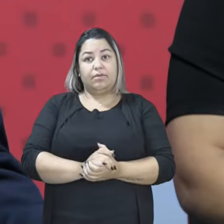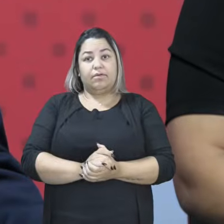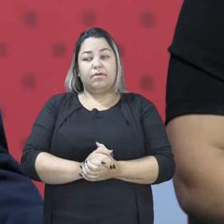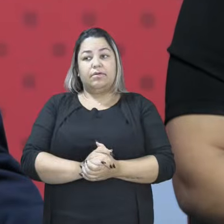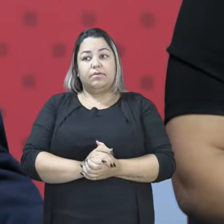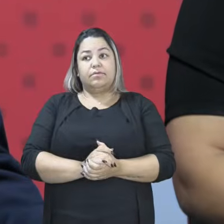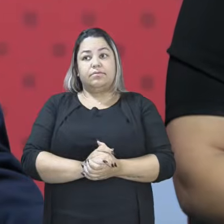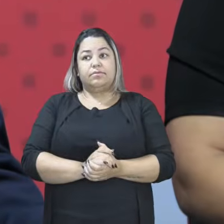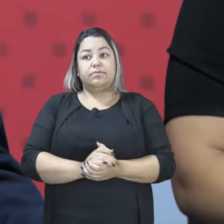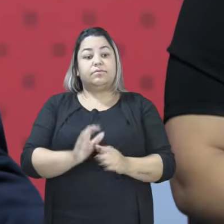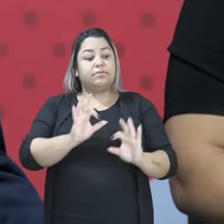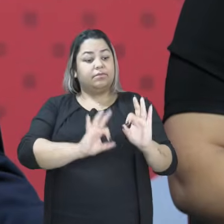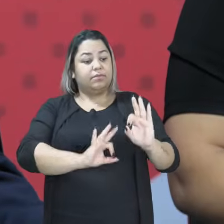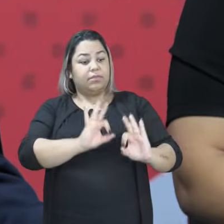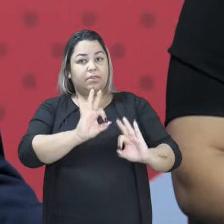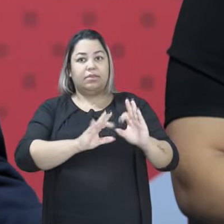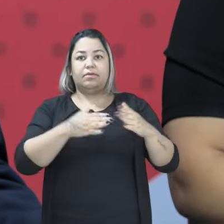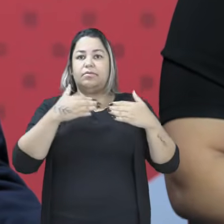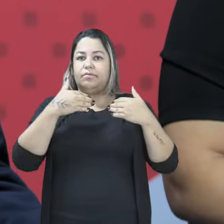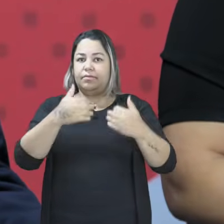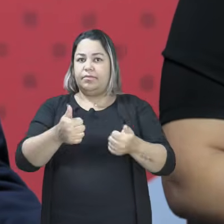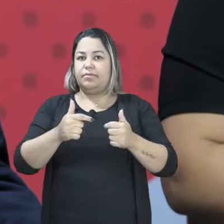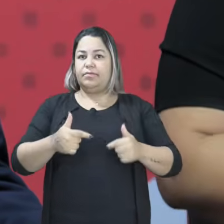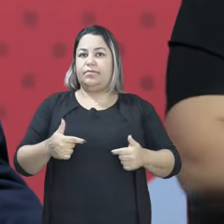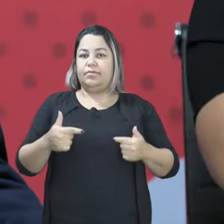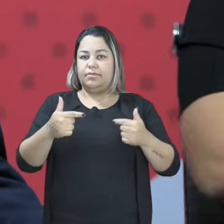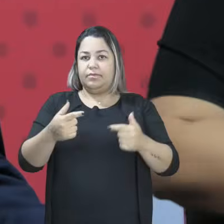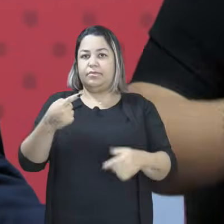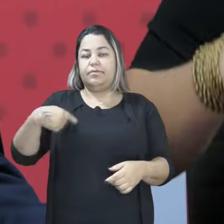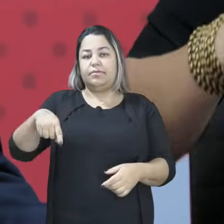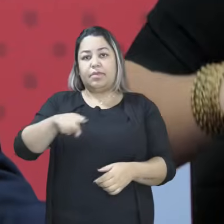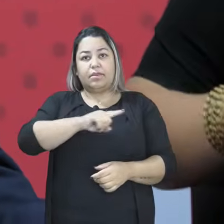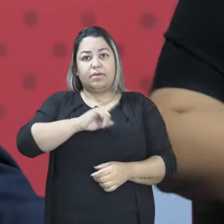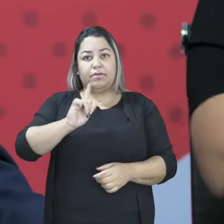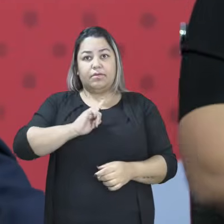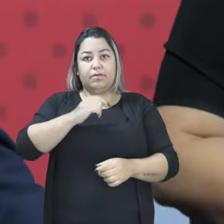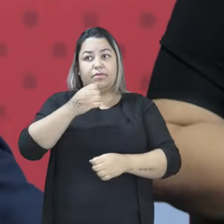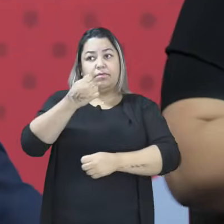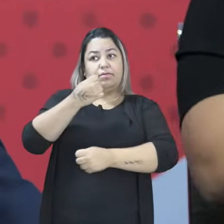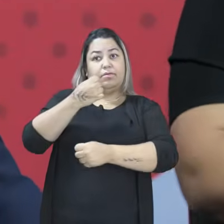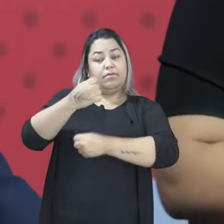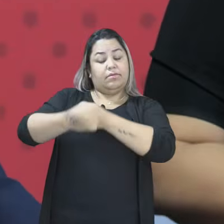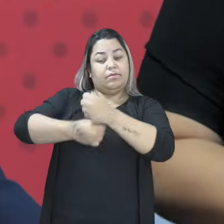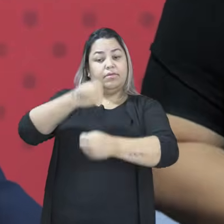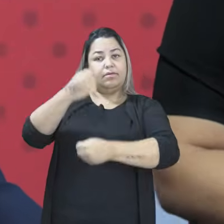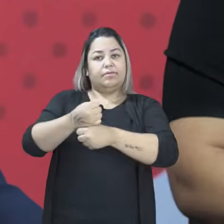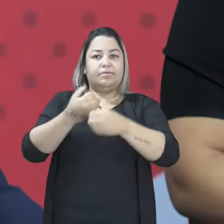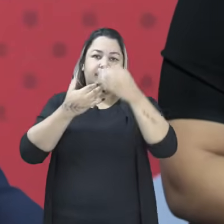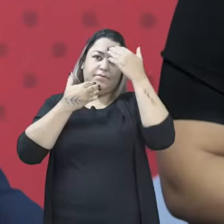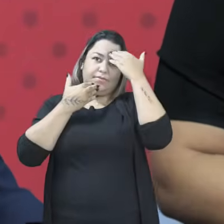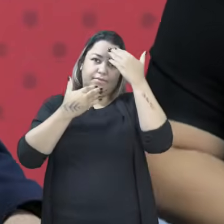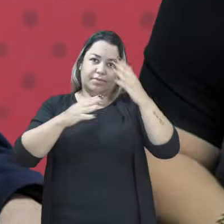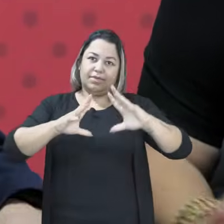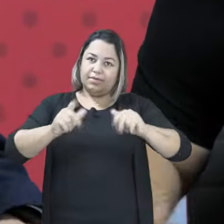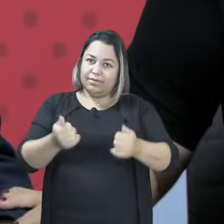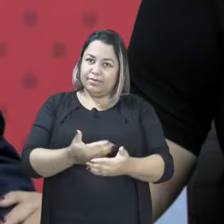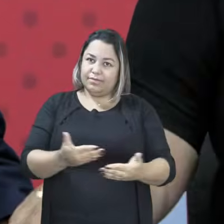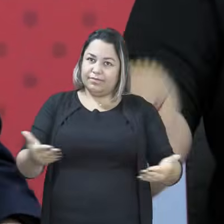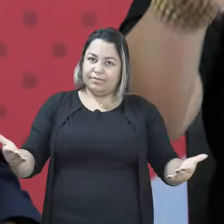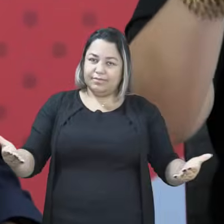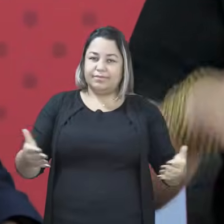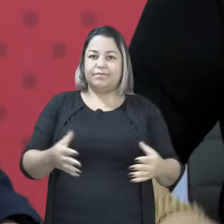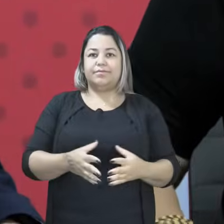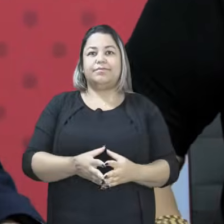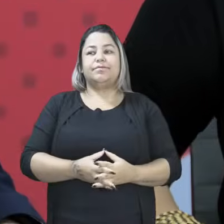está se preparando bem para o enfrentamento que nós vamos ter no ano que vem. Muito obrigado a todos e a todas.